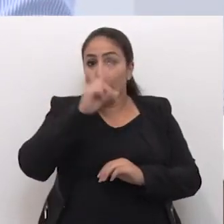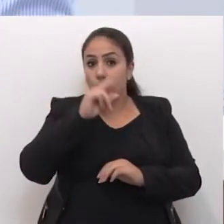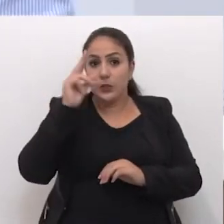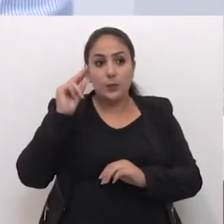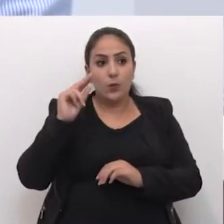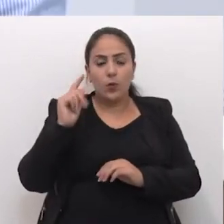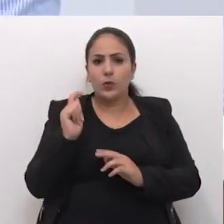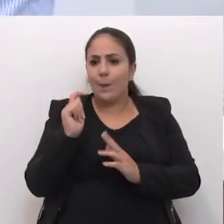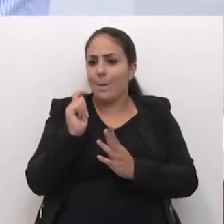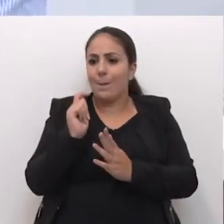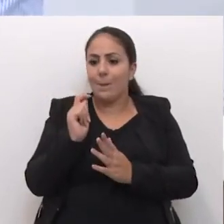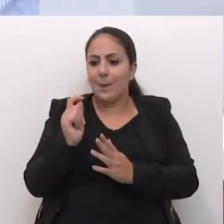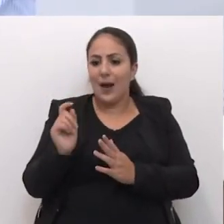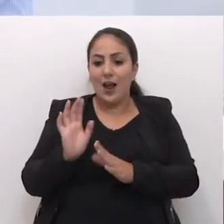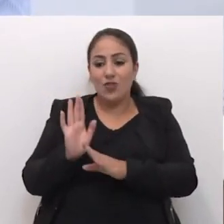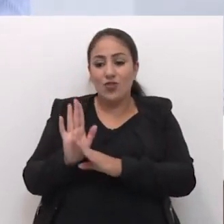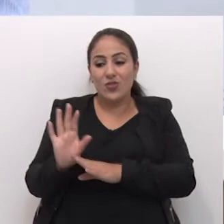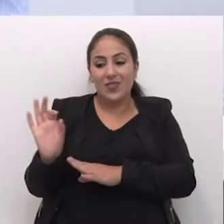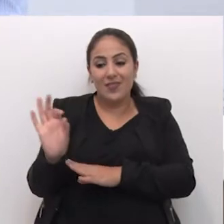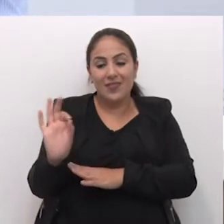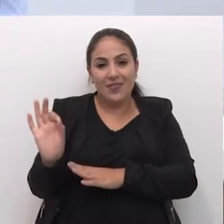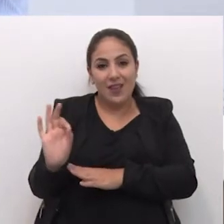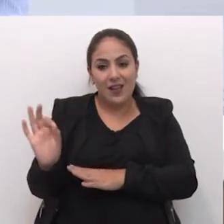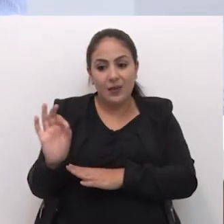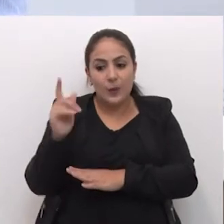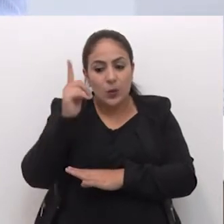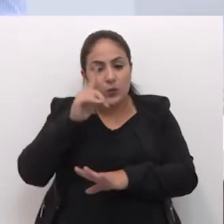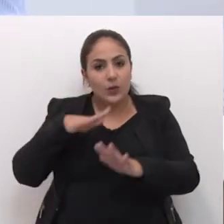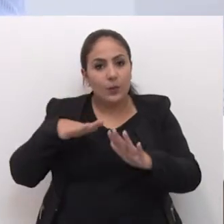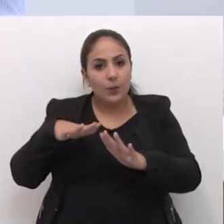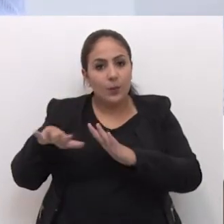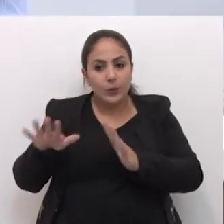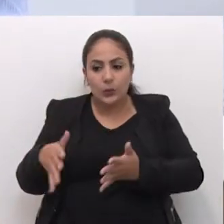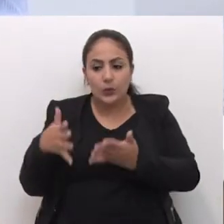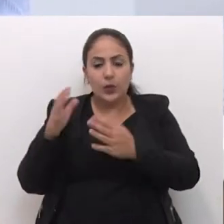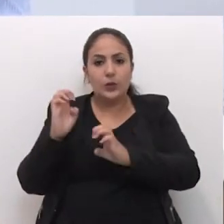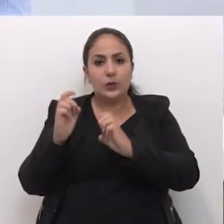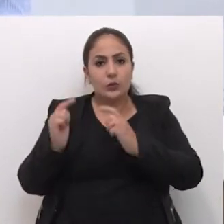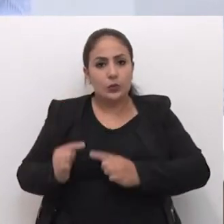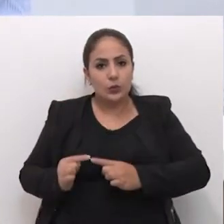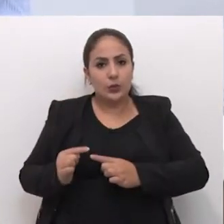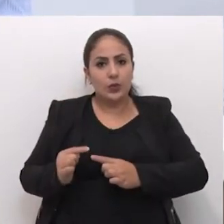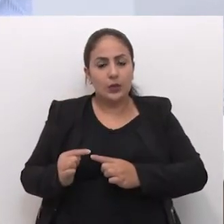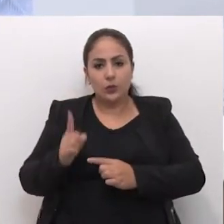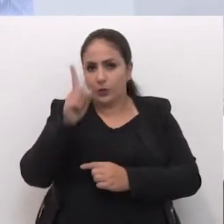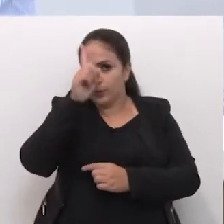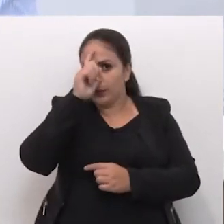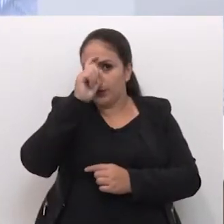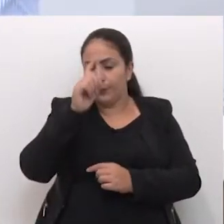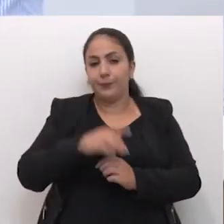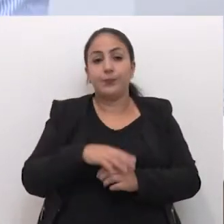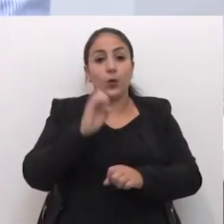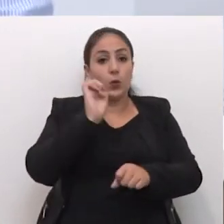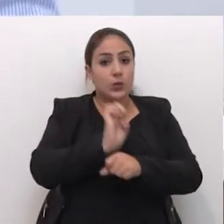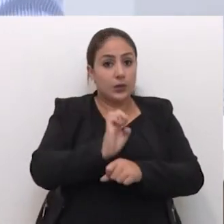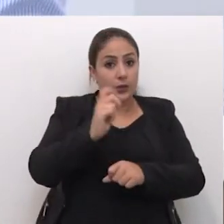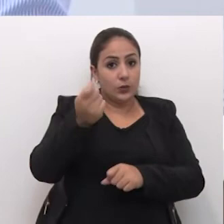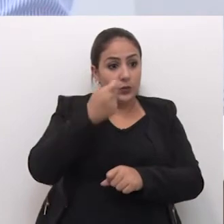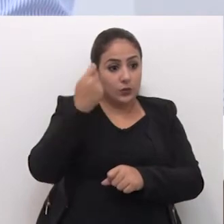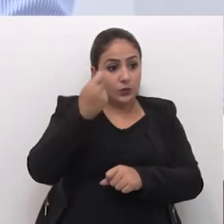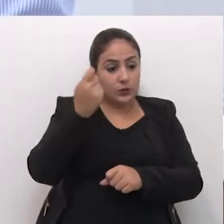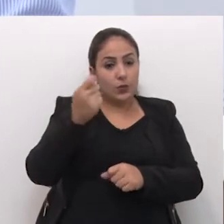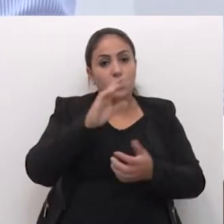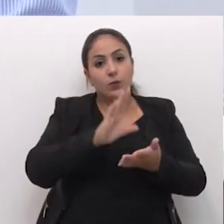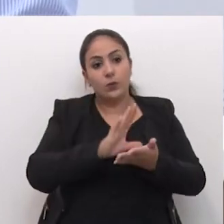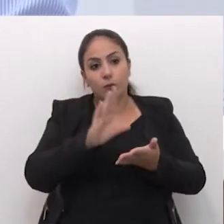e o município não dá um centavo para viabilizar a estrutura do Bezerra de Menezes. O Estado do Rio Grande